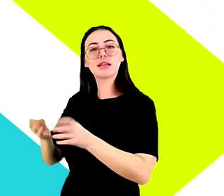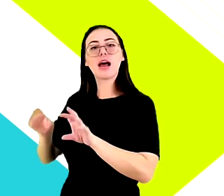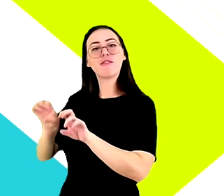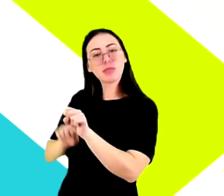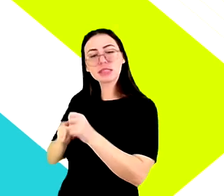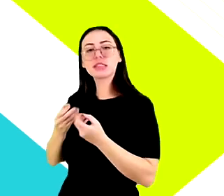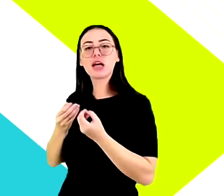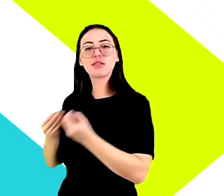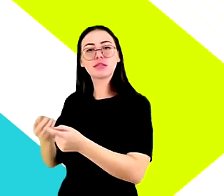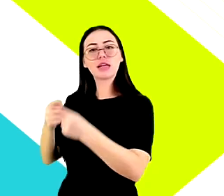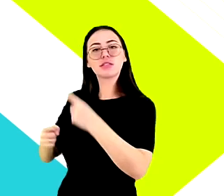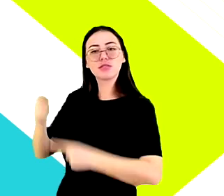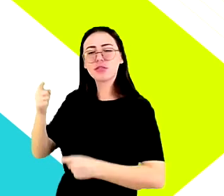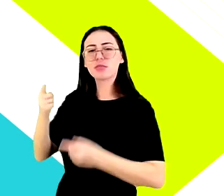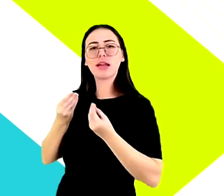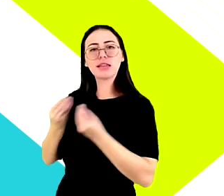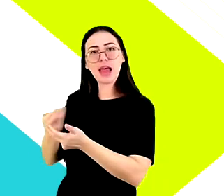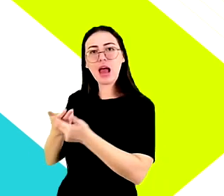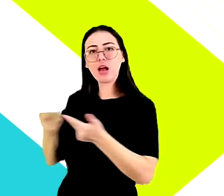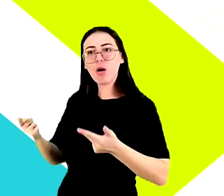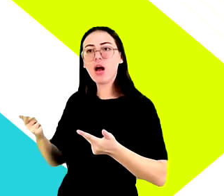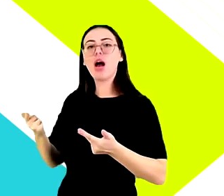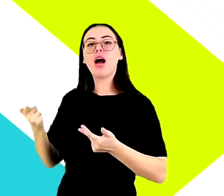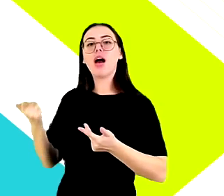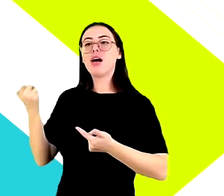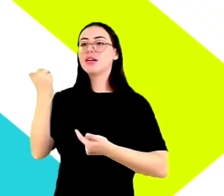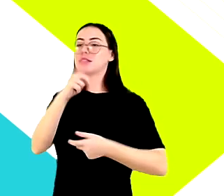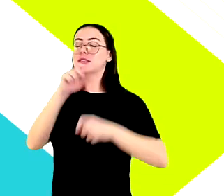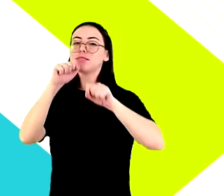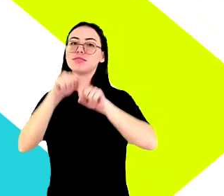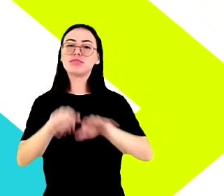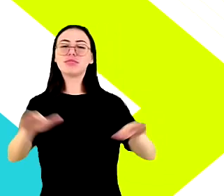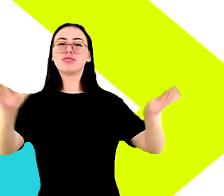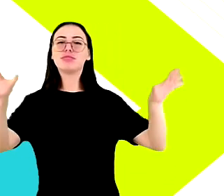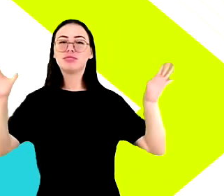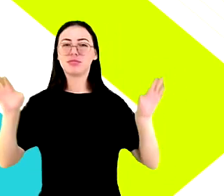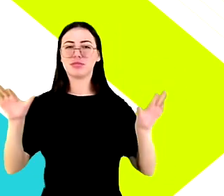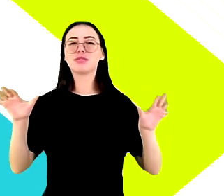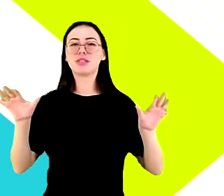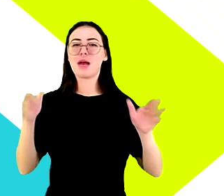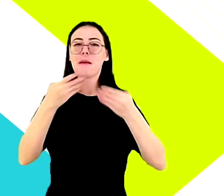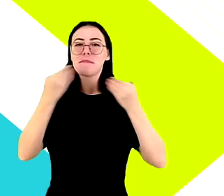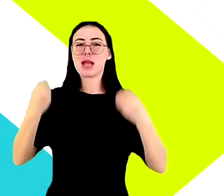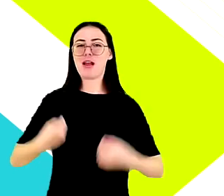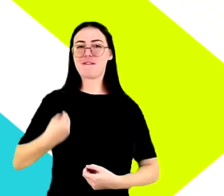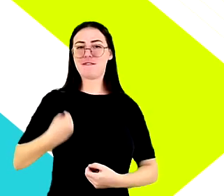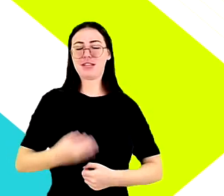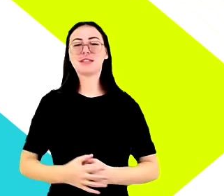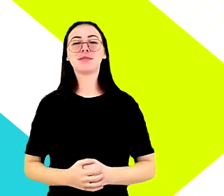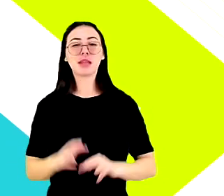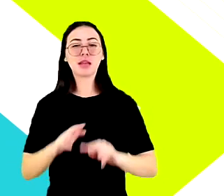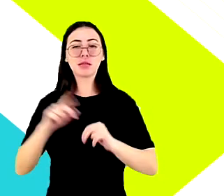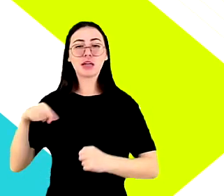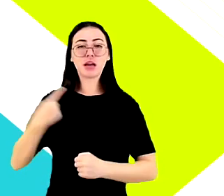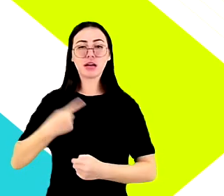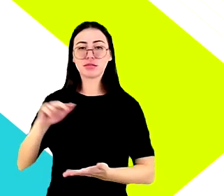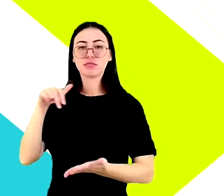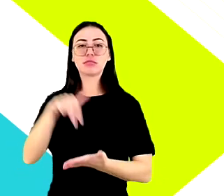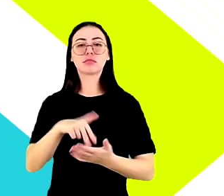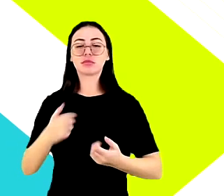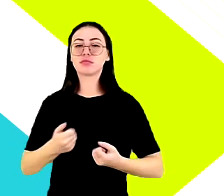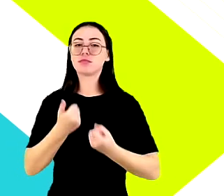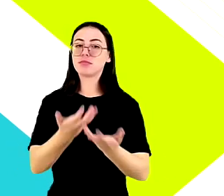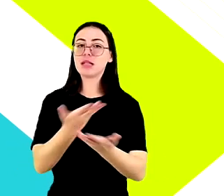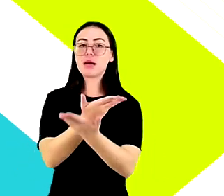da Patrícia, a gente vai soltar, mas é sobre isso que a gente vem falar para vocês. Que a gente fez um caminho, tem um caminho lindo, mas